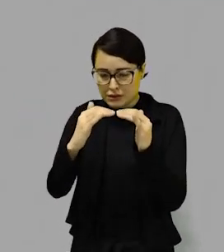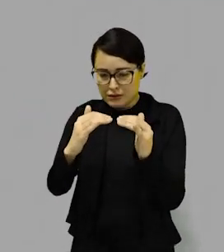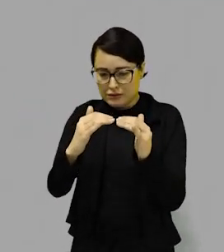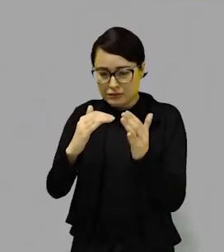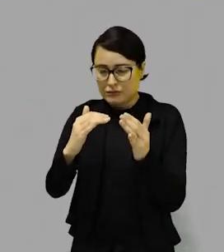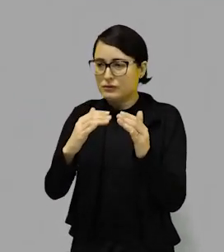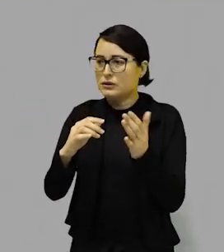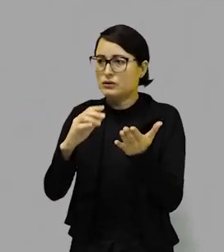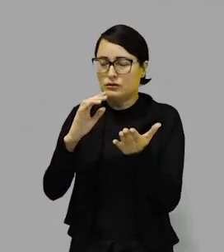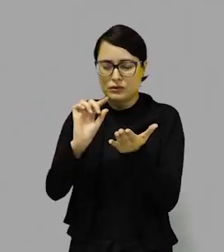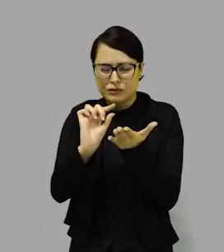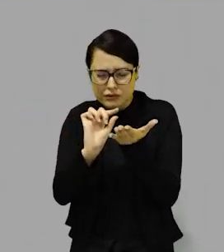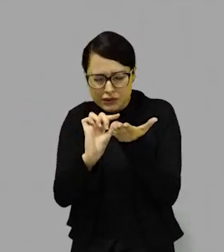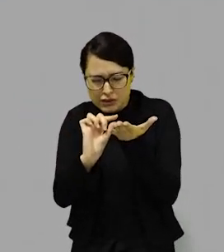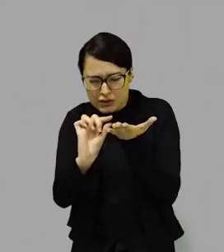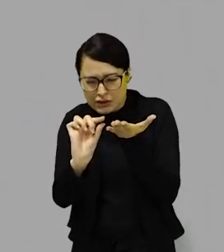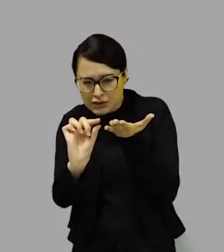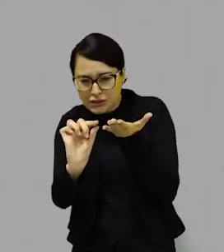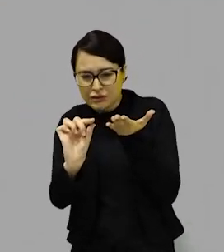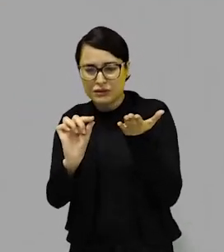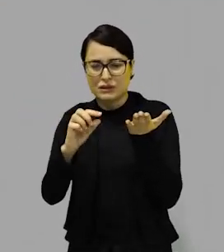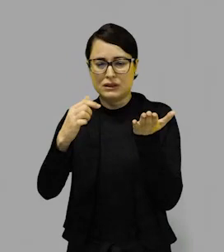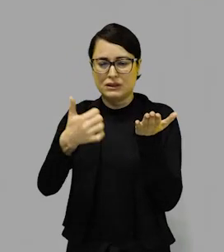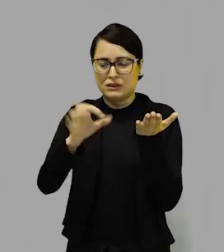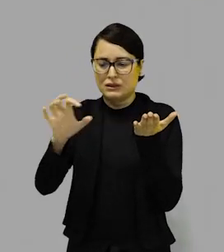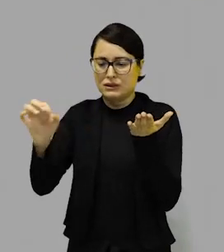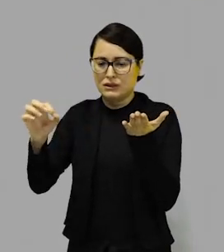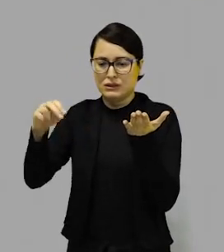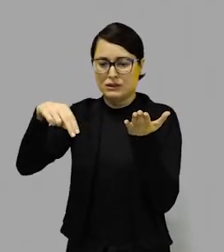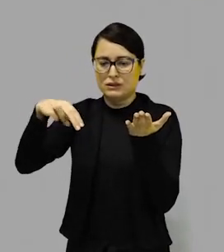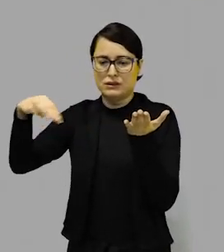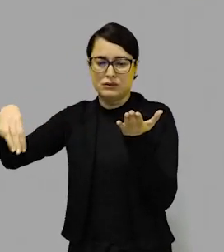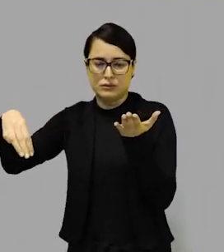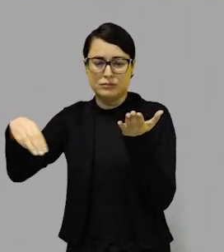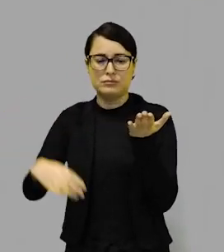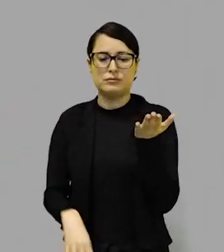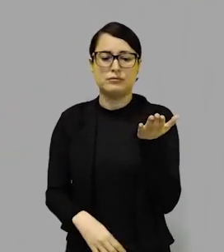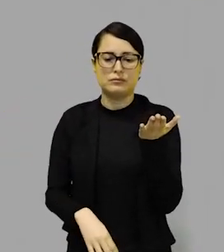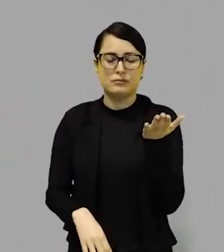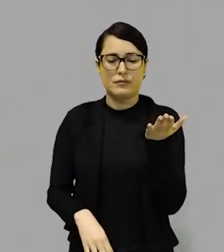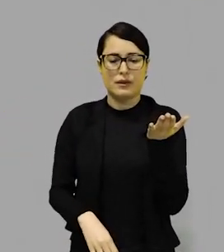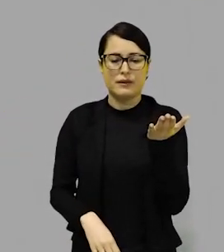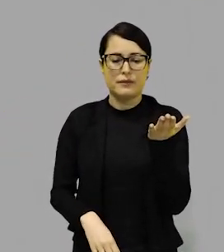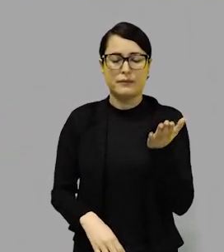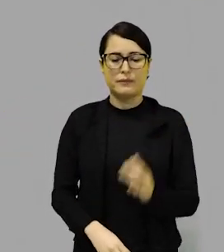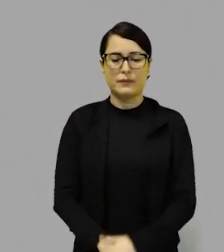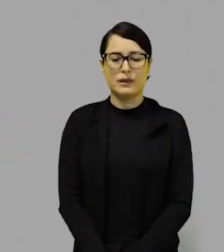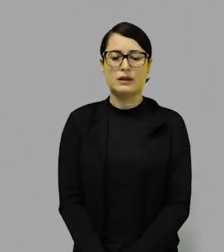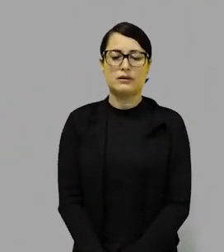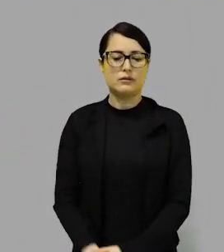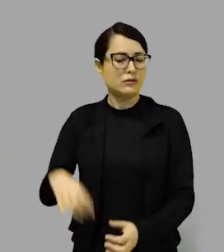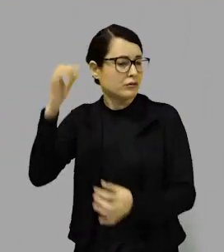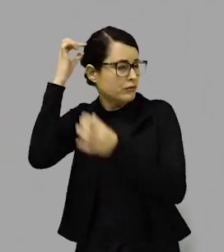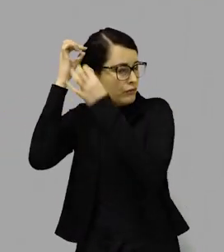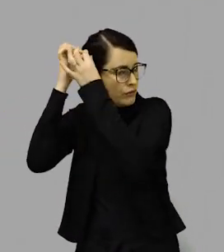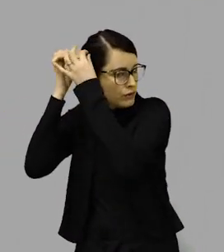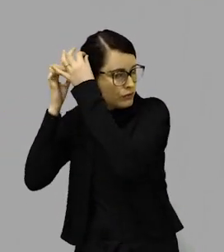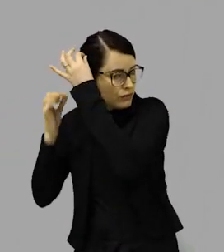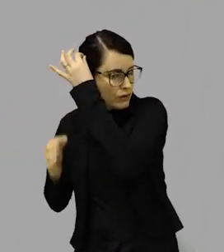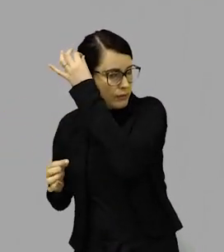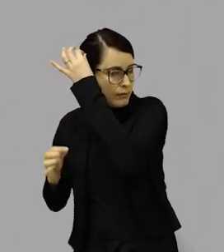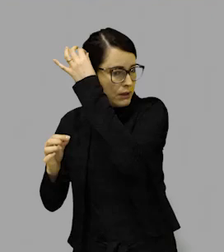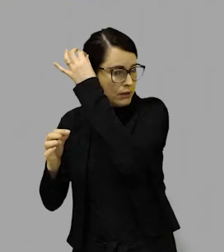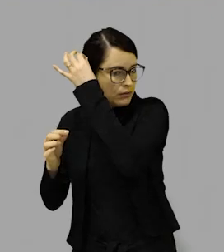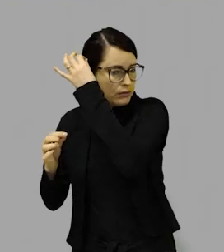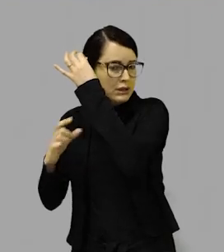aquela coisinha fina, são 100 nanômetros, ok? 100 nanômetros de espessura. Um fio de cabelo